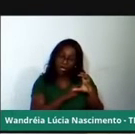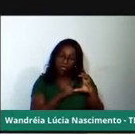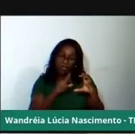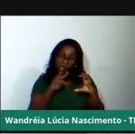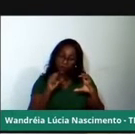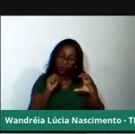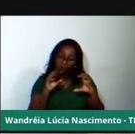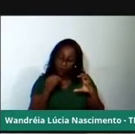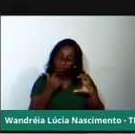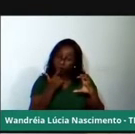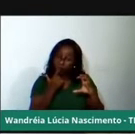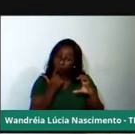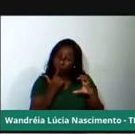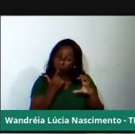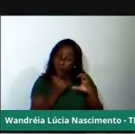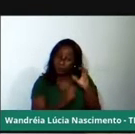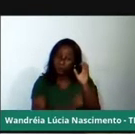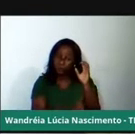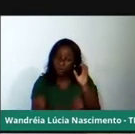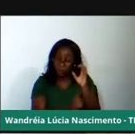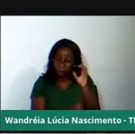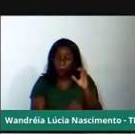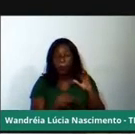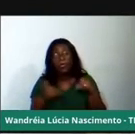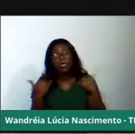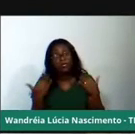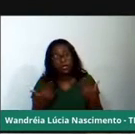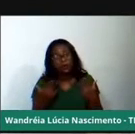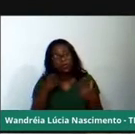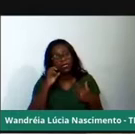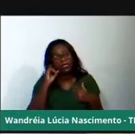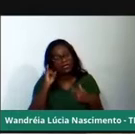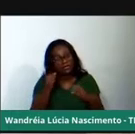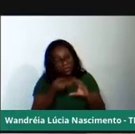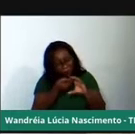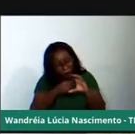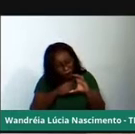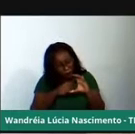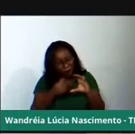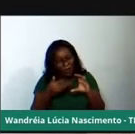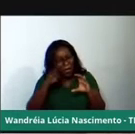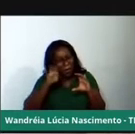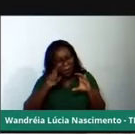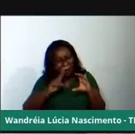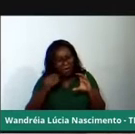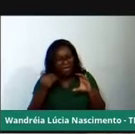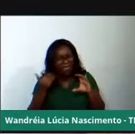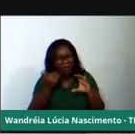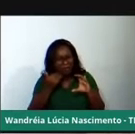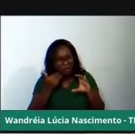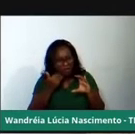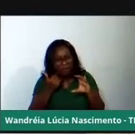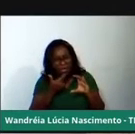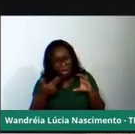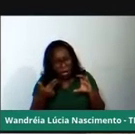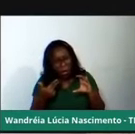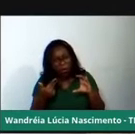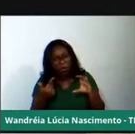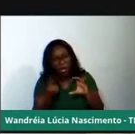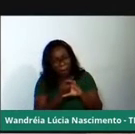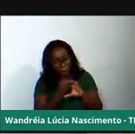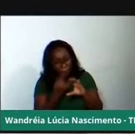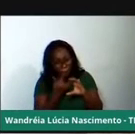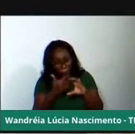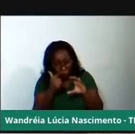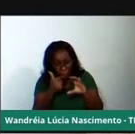sanguíneo. Por outro lado, quando o endotélio não está intacto, ele está com algum dano específico, disfuncional,